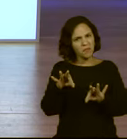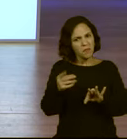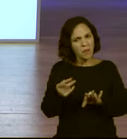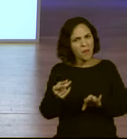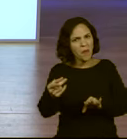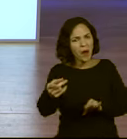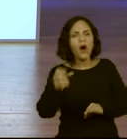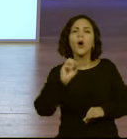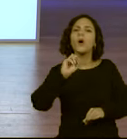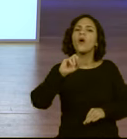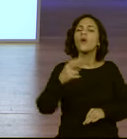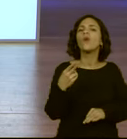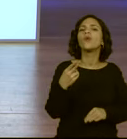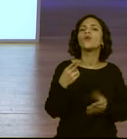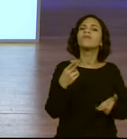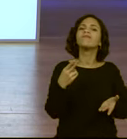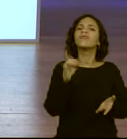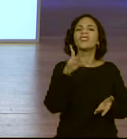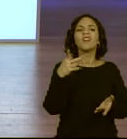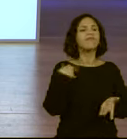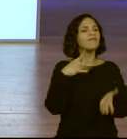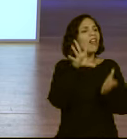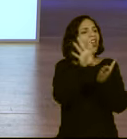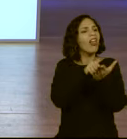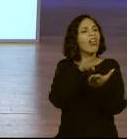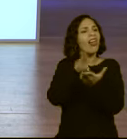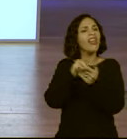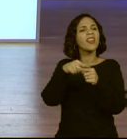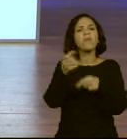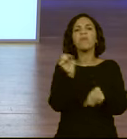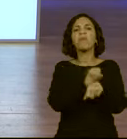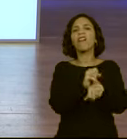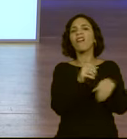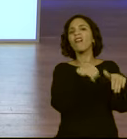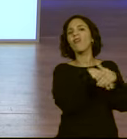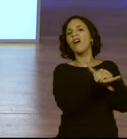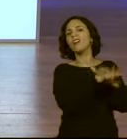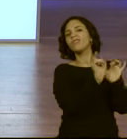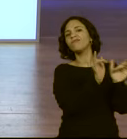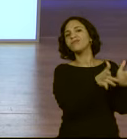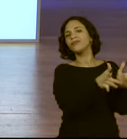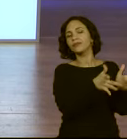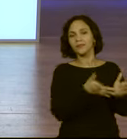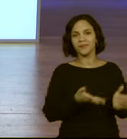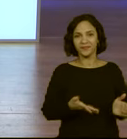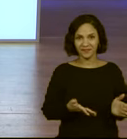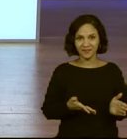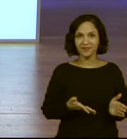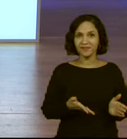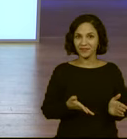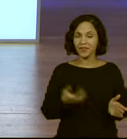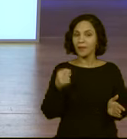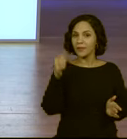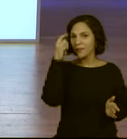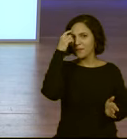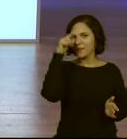tempo ou se algo quer só modinha que você vai usar um pouco e logo vai